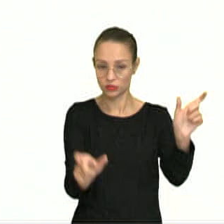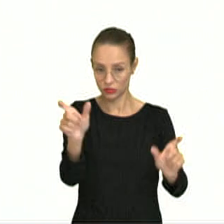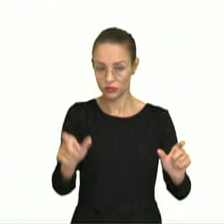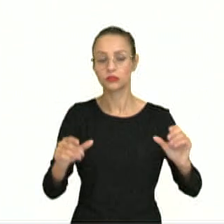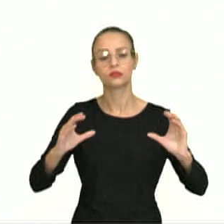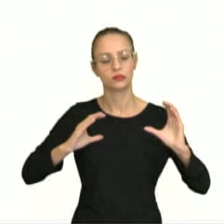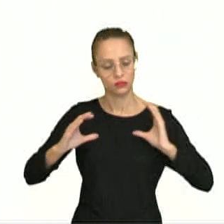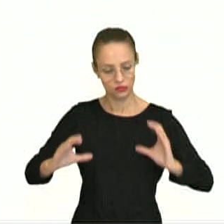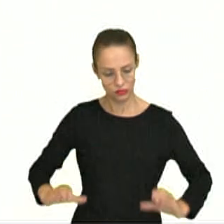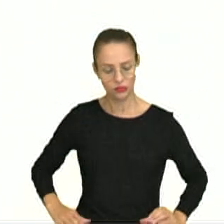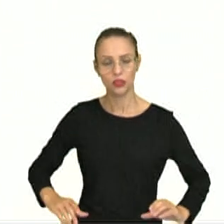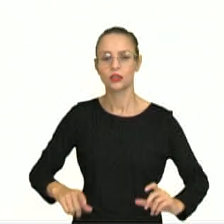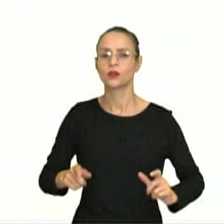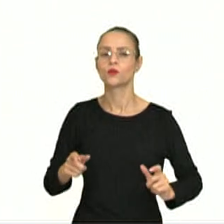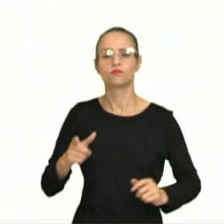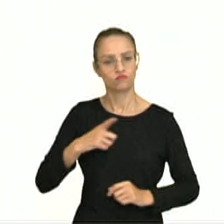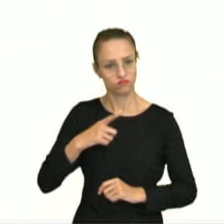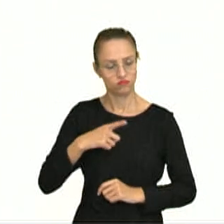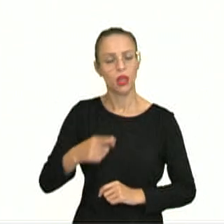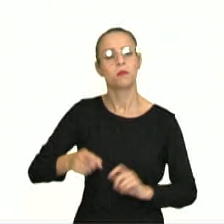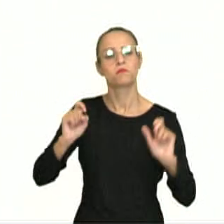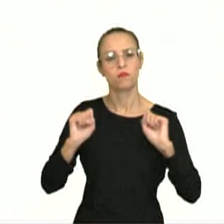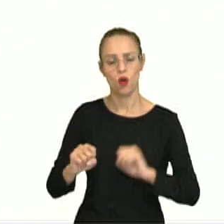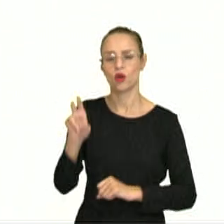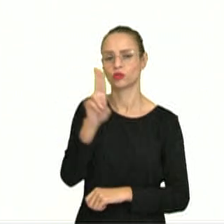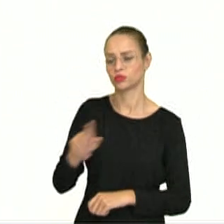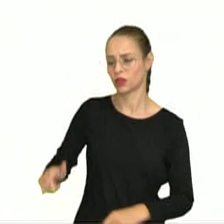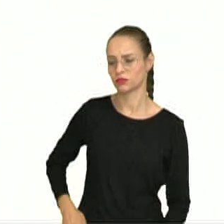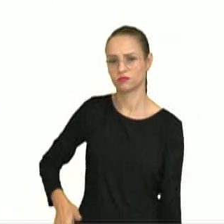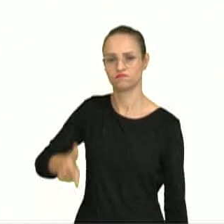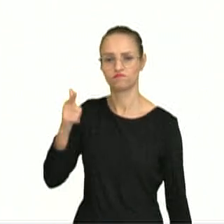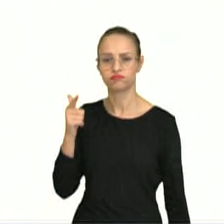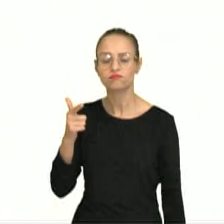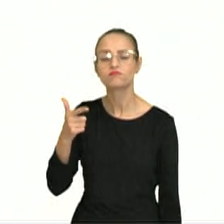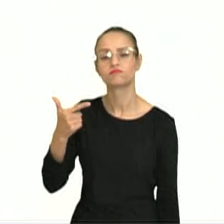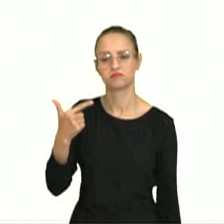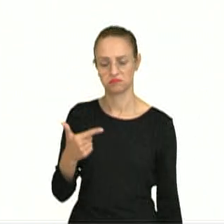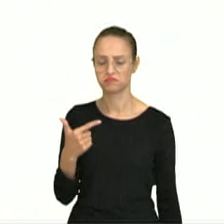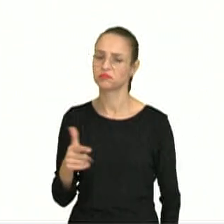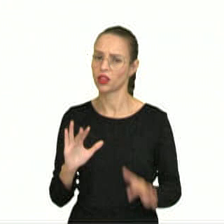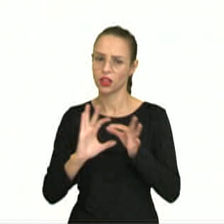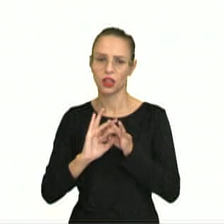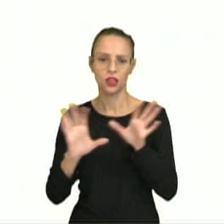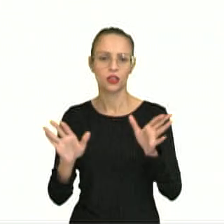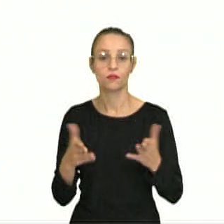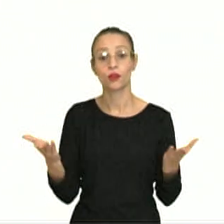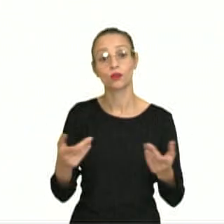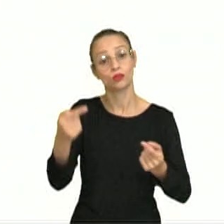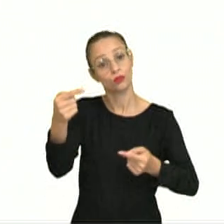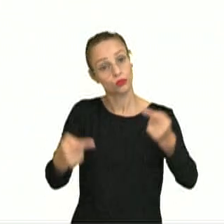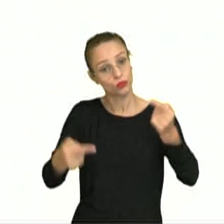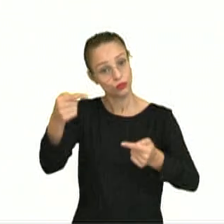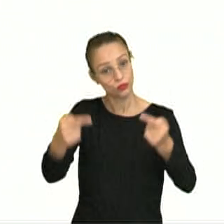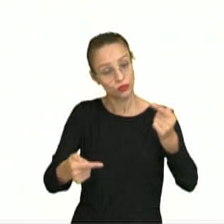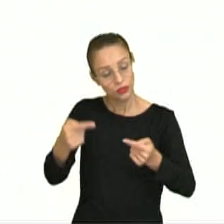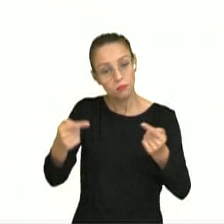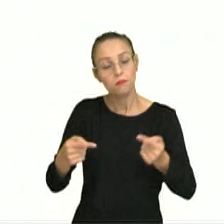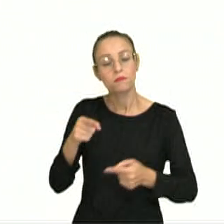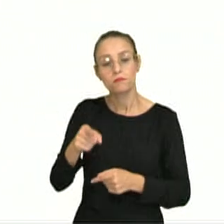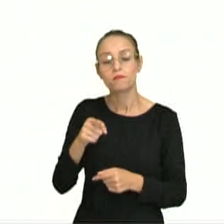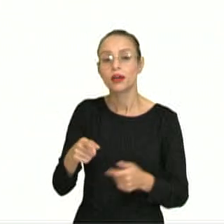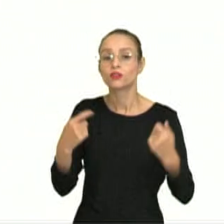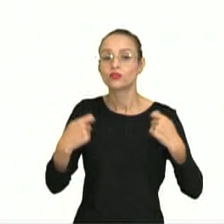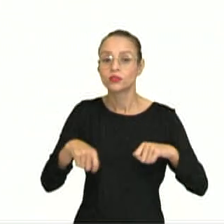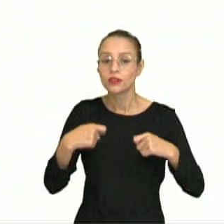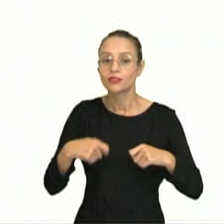Unidos, eles têm posse de armas e agora, isso é um debate que acontece hoje, dessa